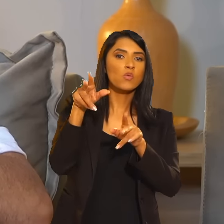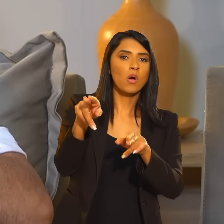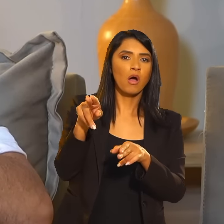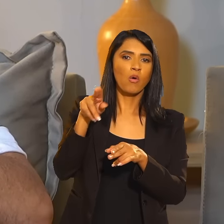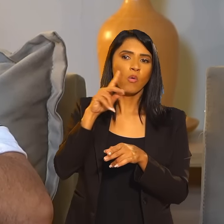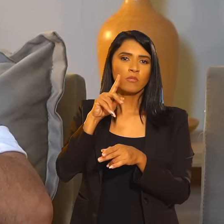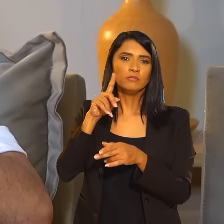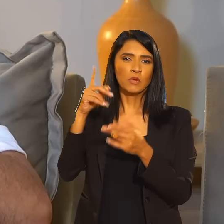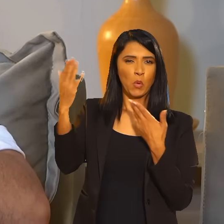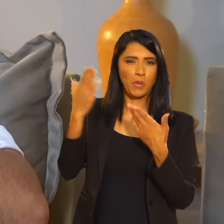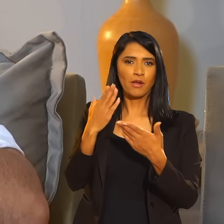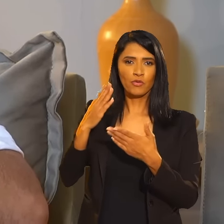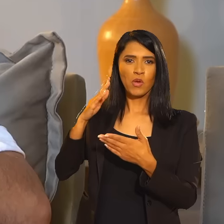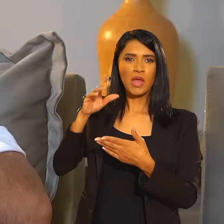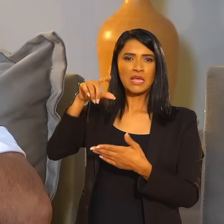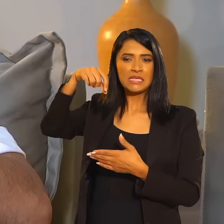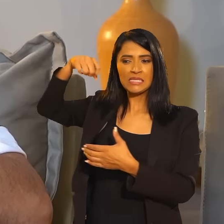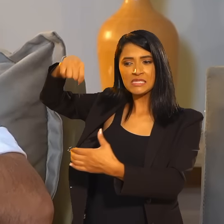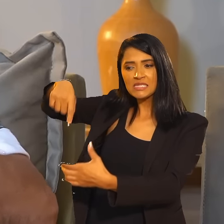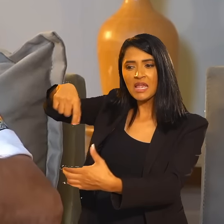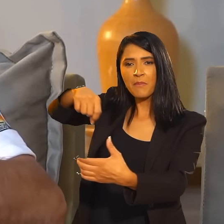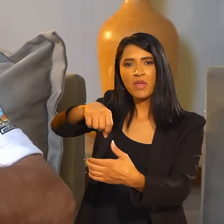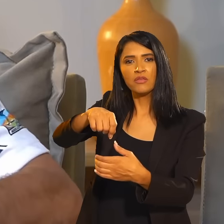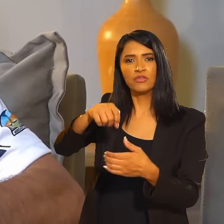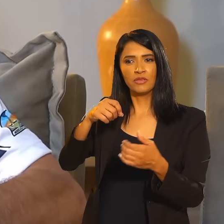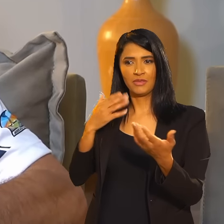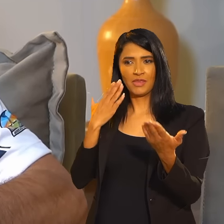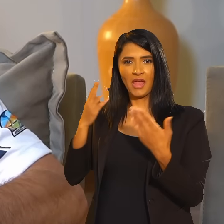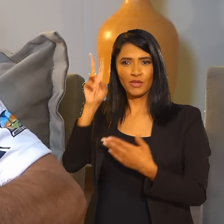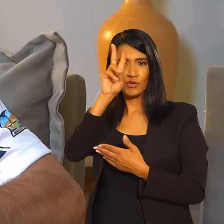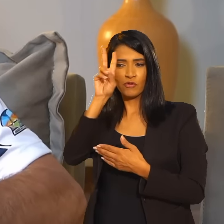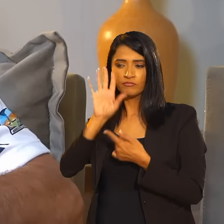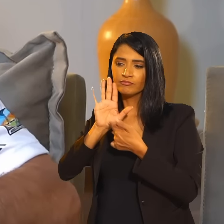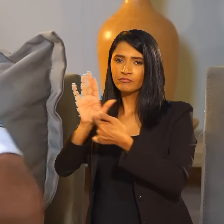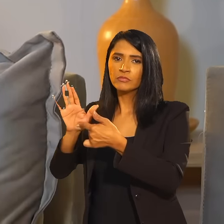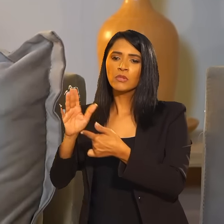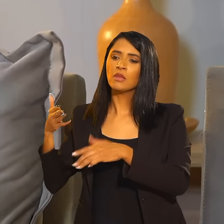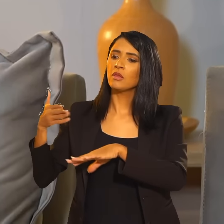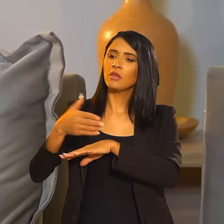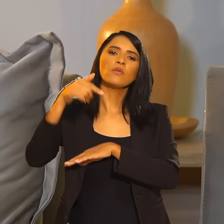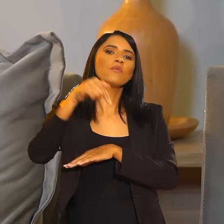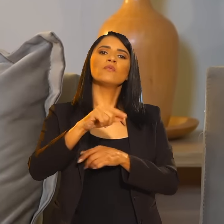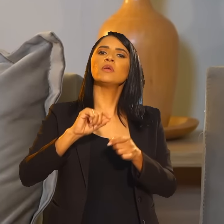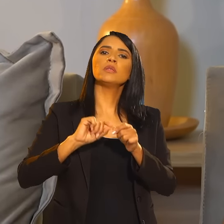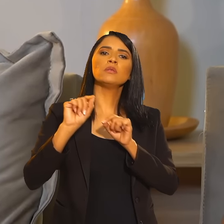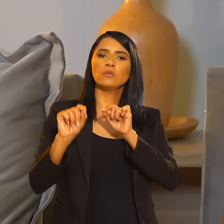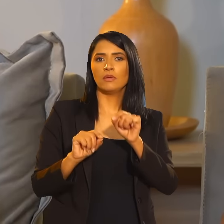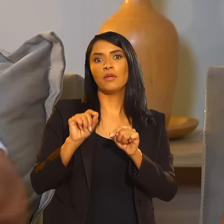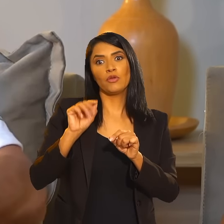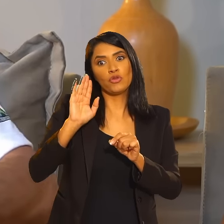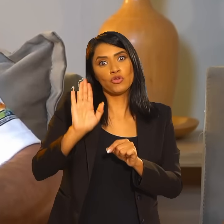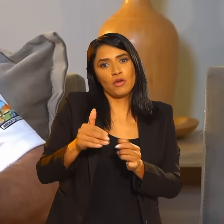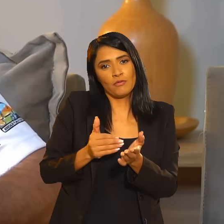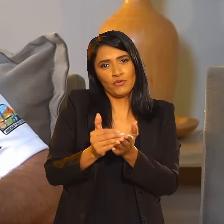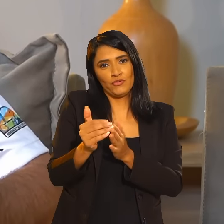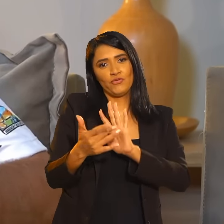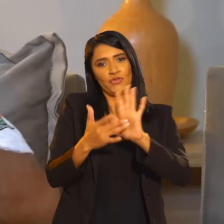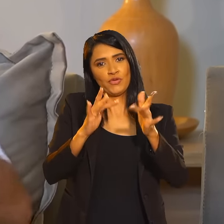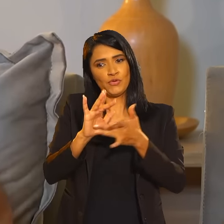semente. Ele já estava começando, através dessa parábola, mostrar o que ele vinha fazer. Né? Então,